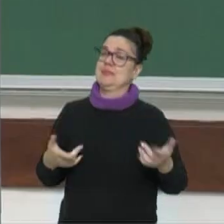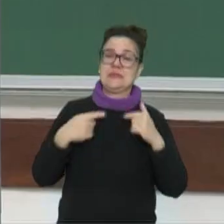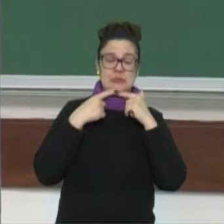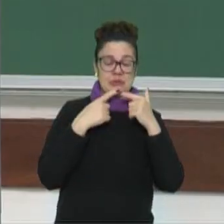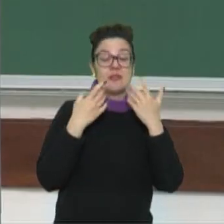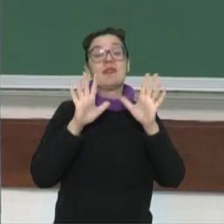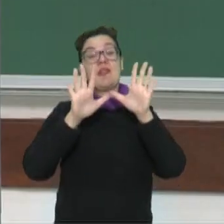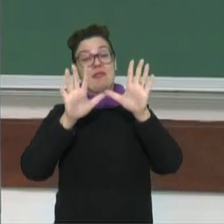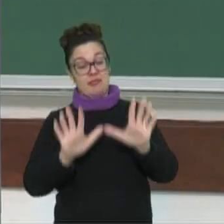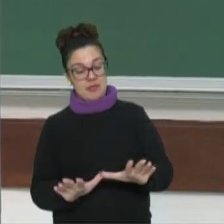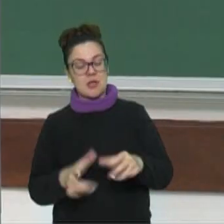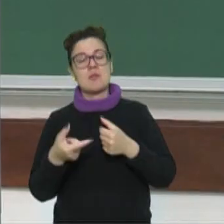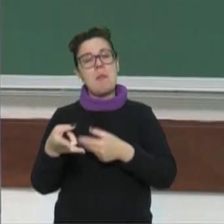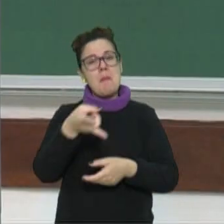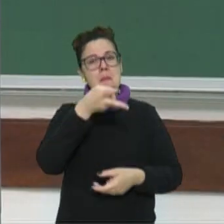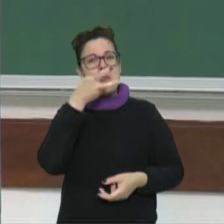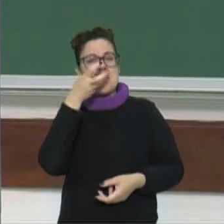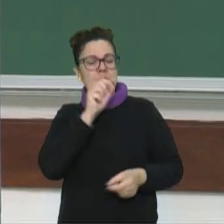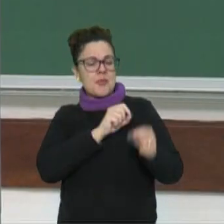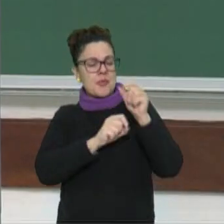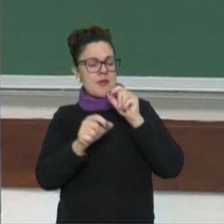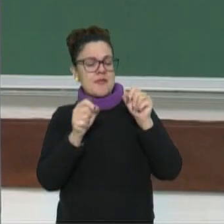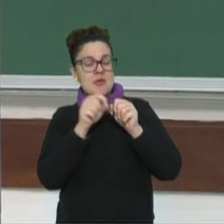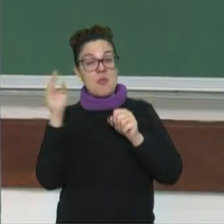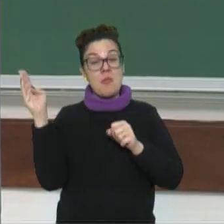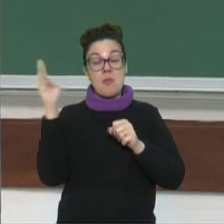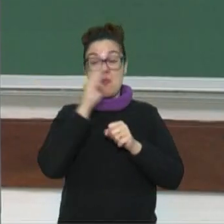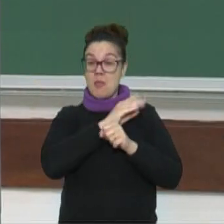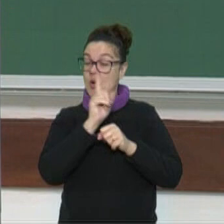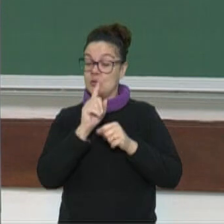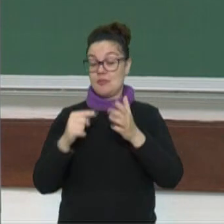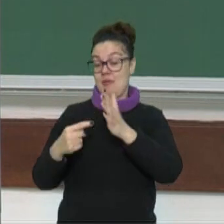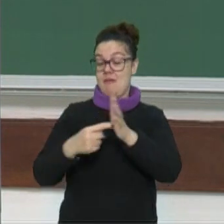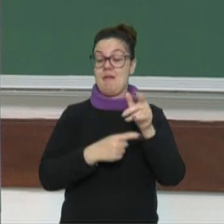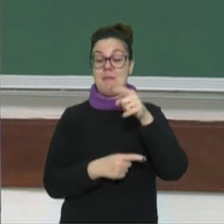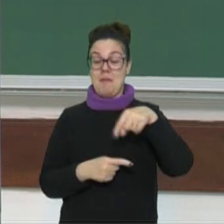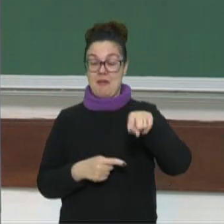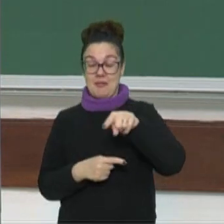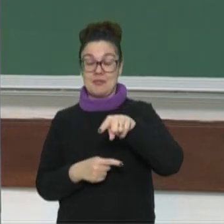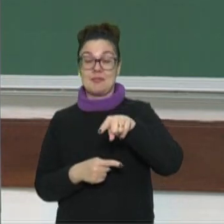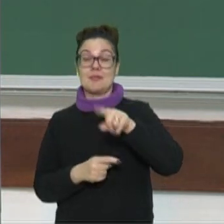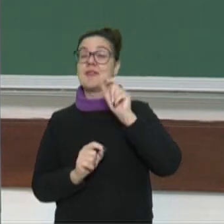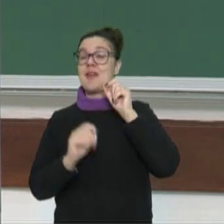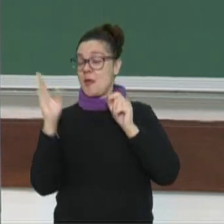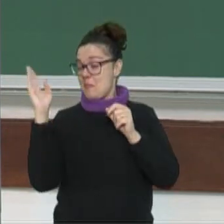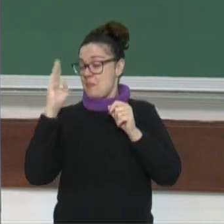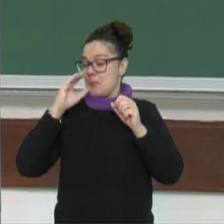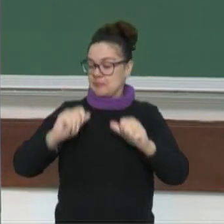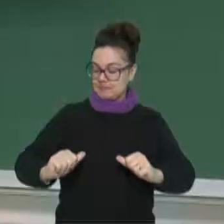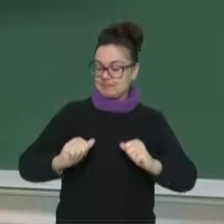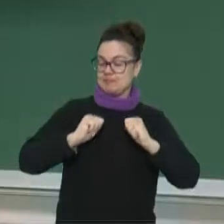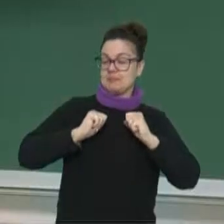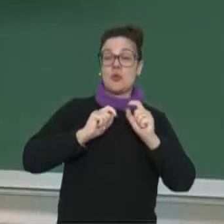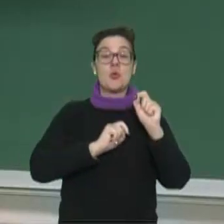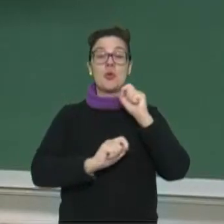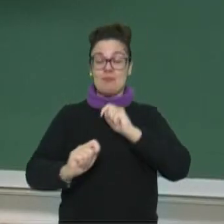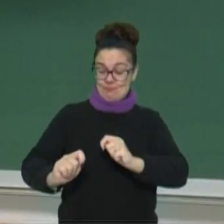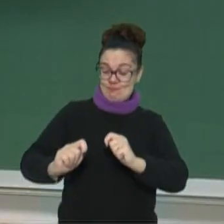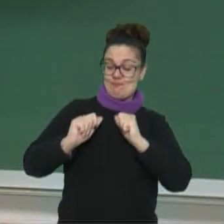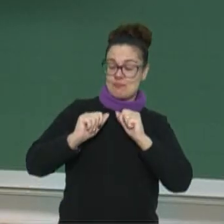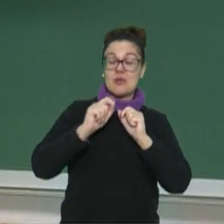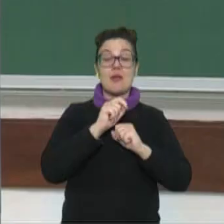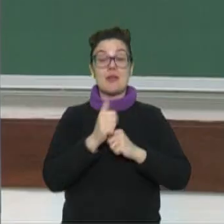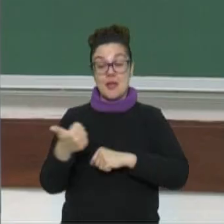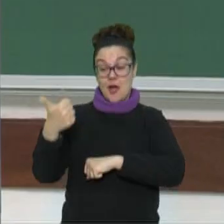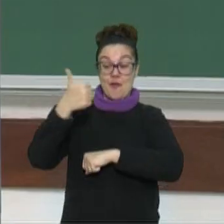vão ficar. E eles vão perceber que quem está fazendo mal para eles não é as máquinas. Quem está fazendo mal para eles é o patrão, é a